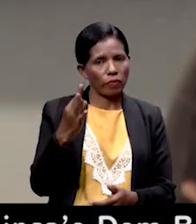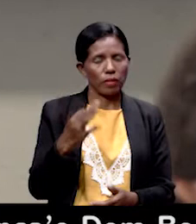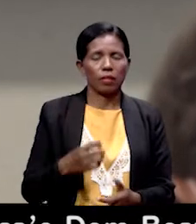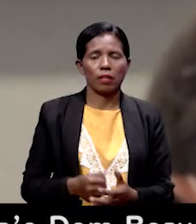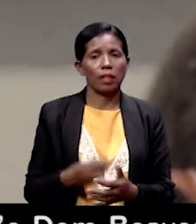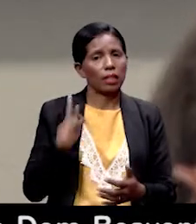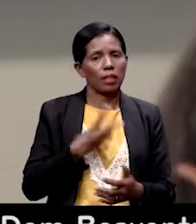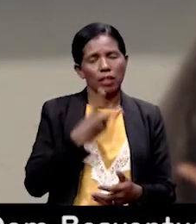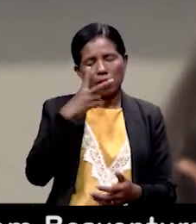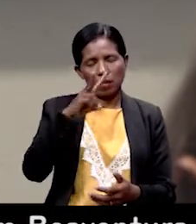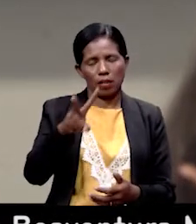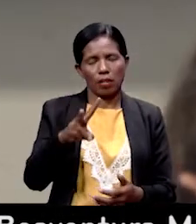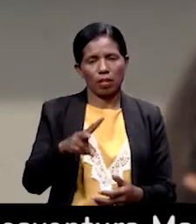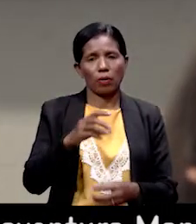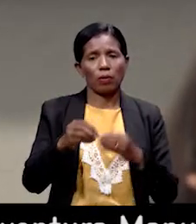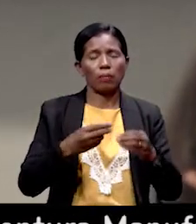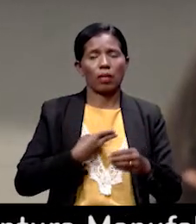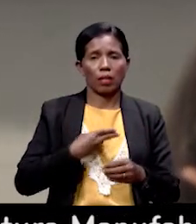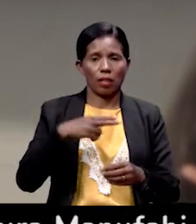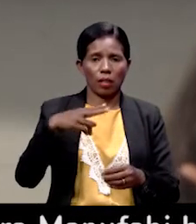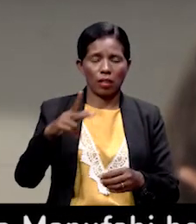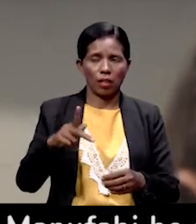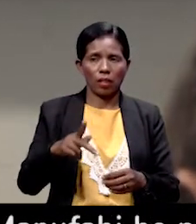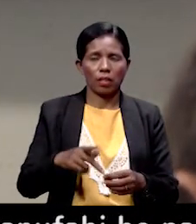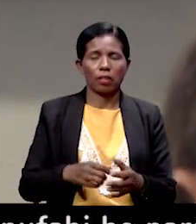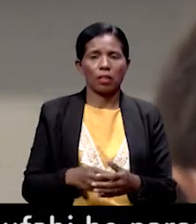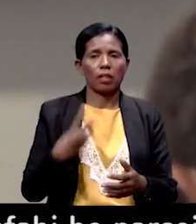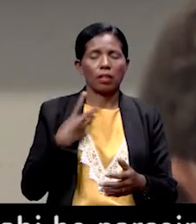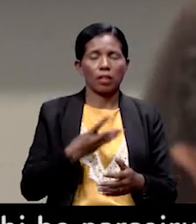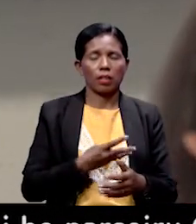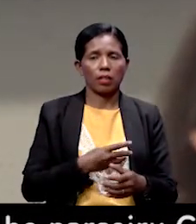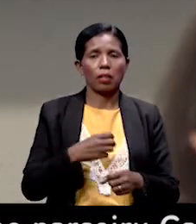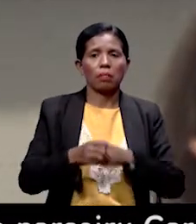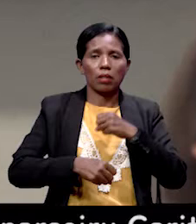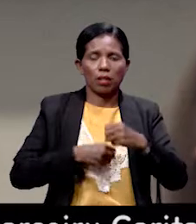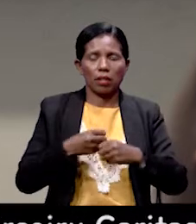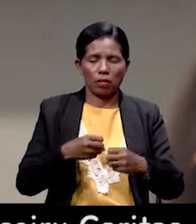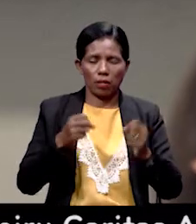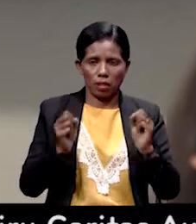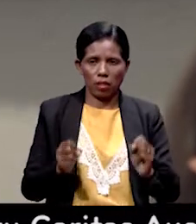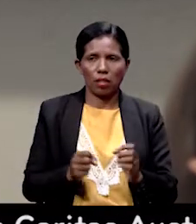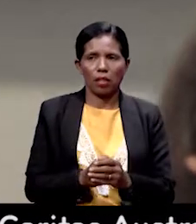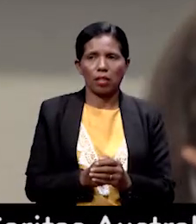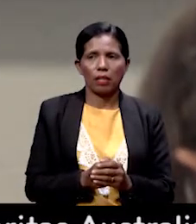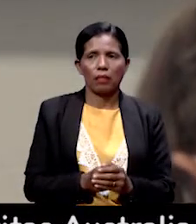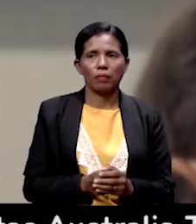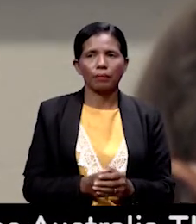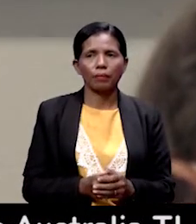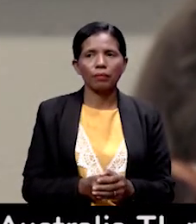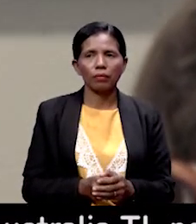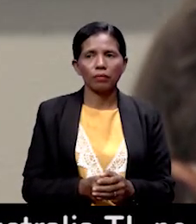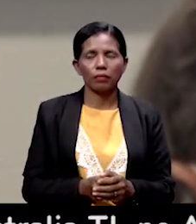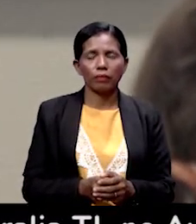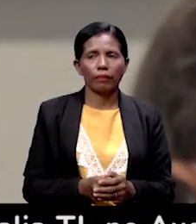ita reca tá caráter que a natureza crescimento na raça parece que